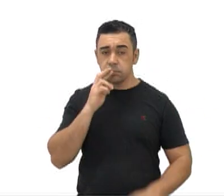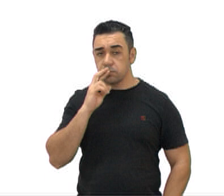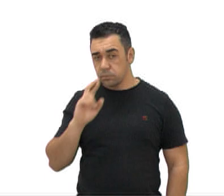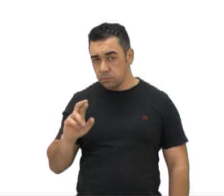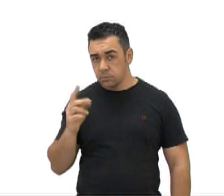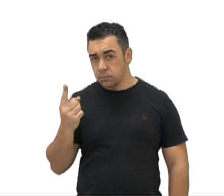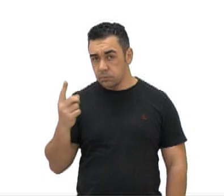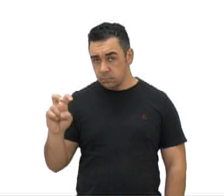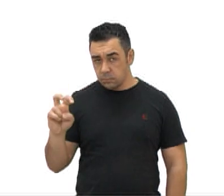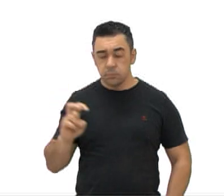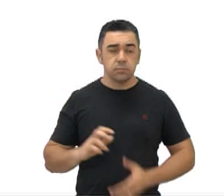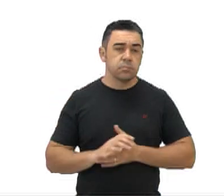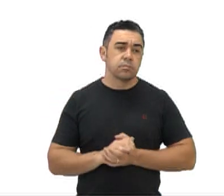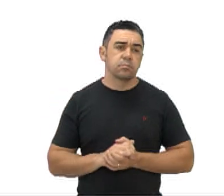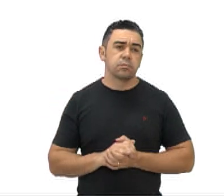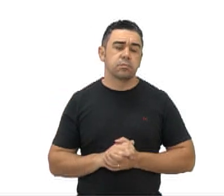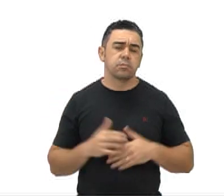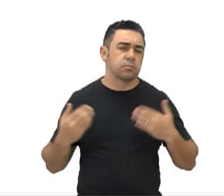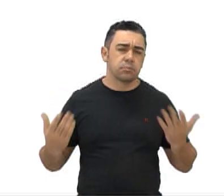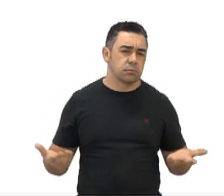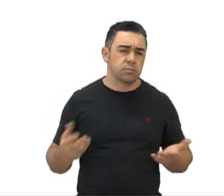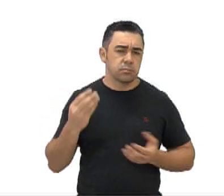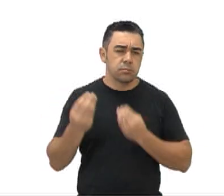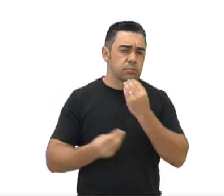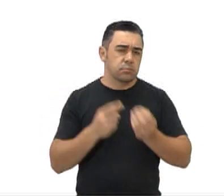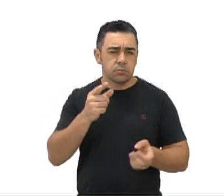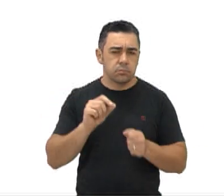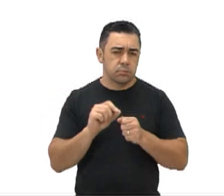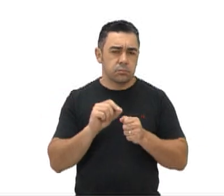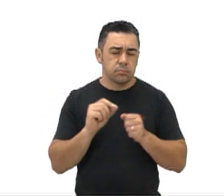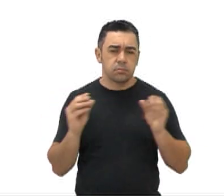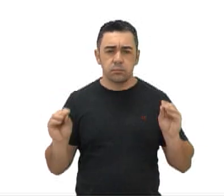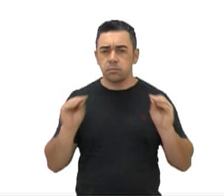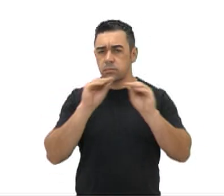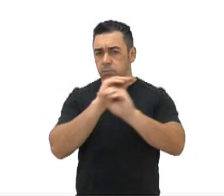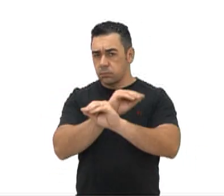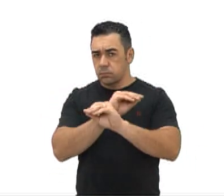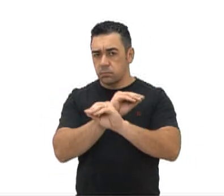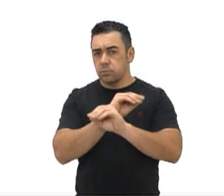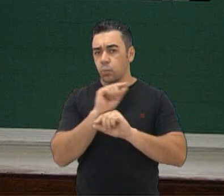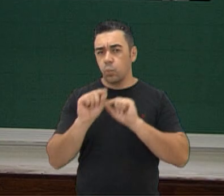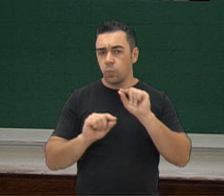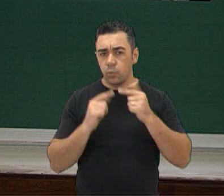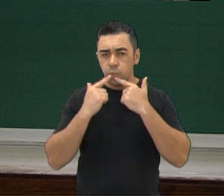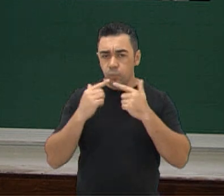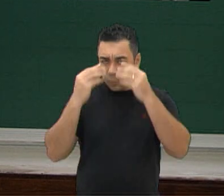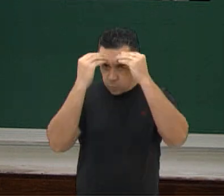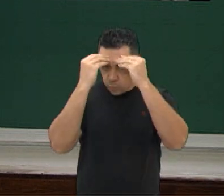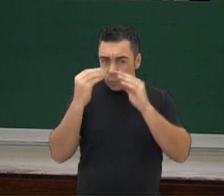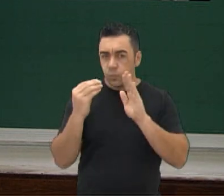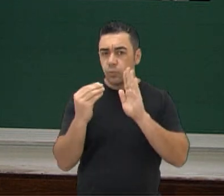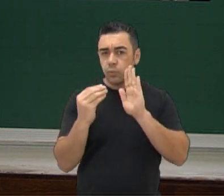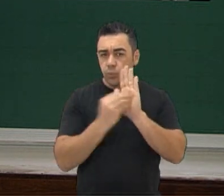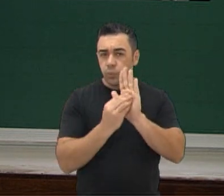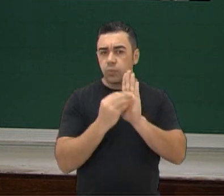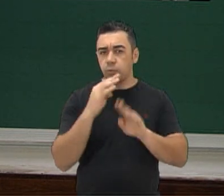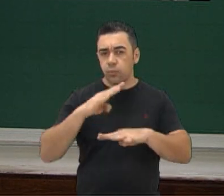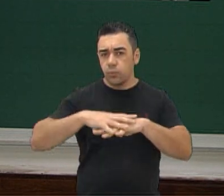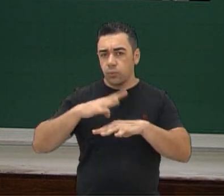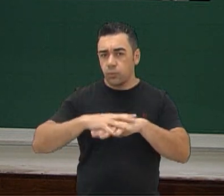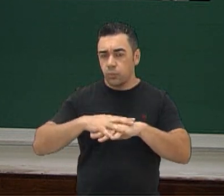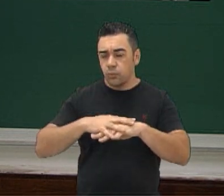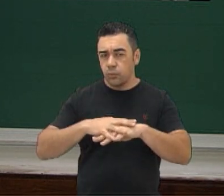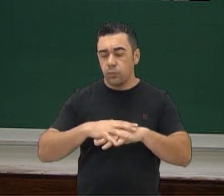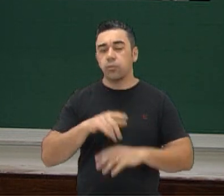em 15. Como você escreveria essa situação usando a linguagem matemática? Então, aquela situação, você